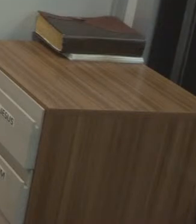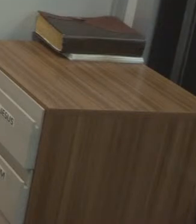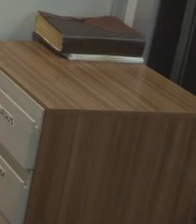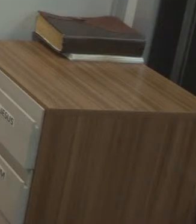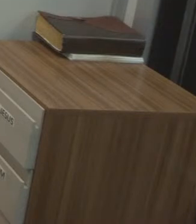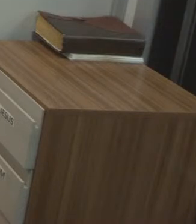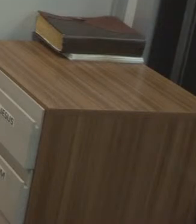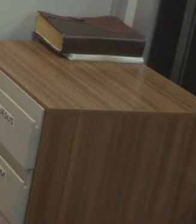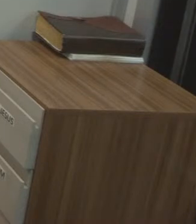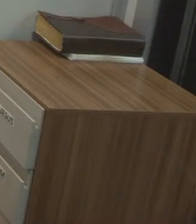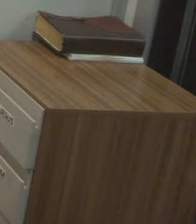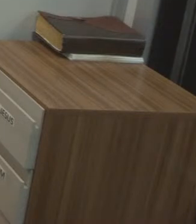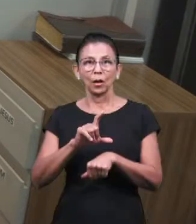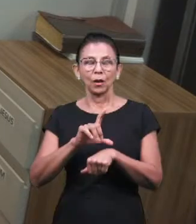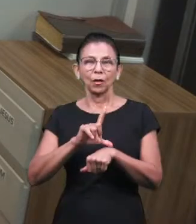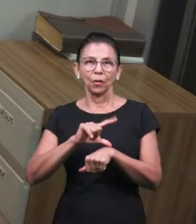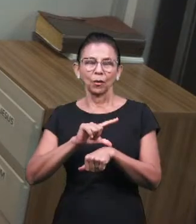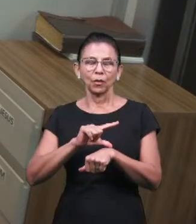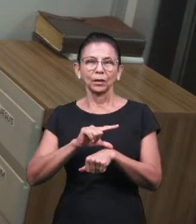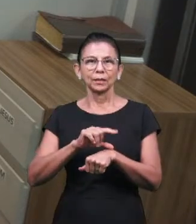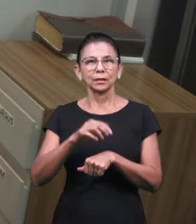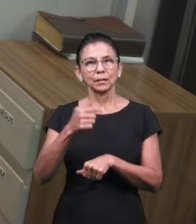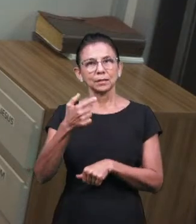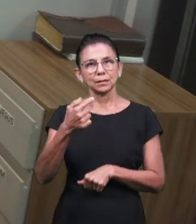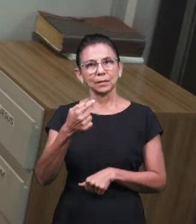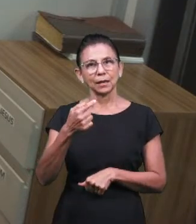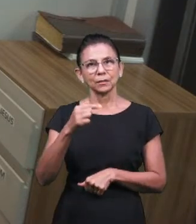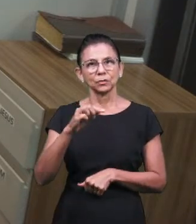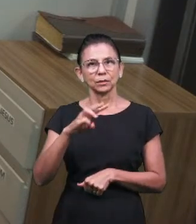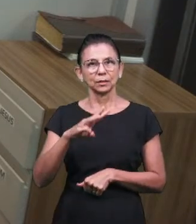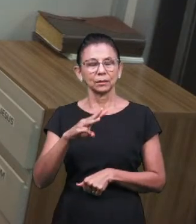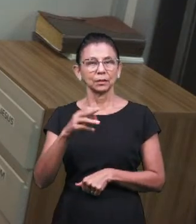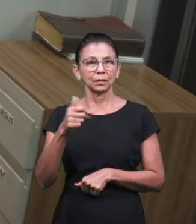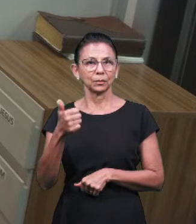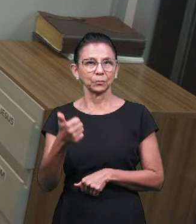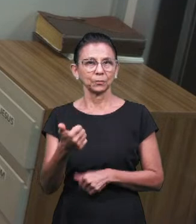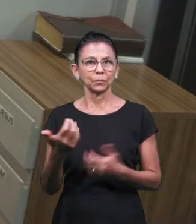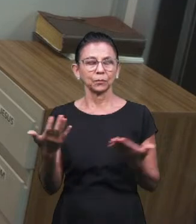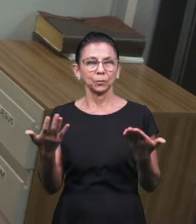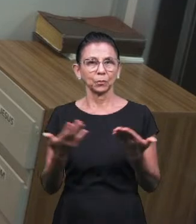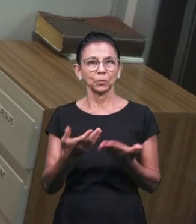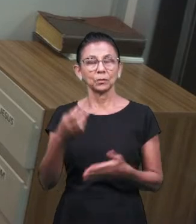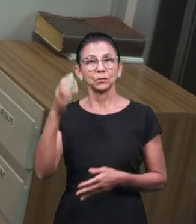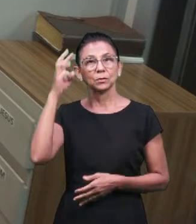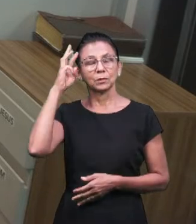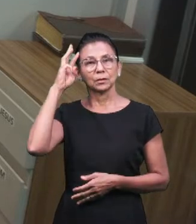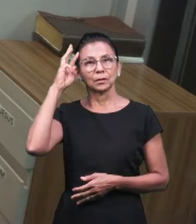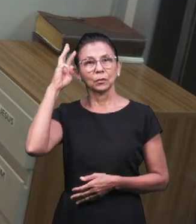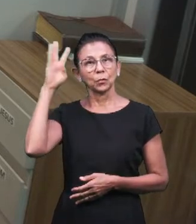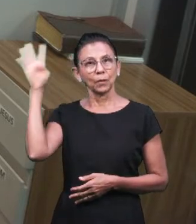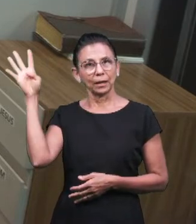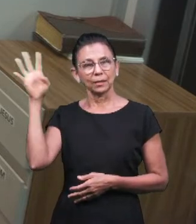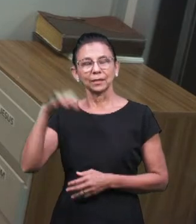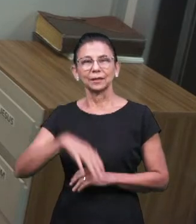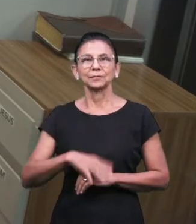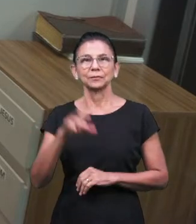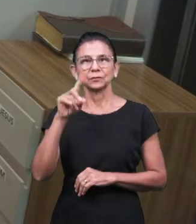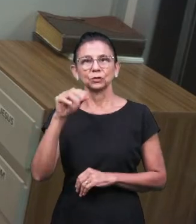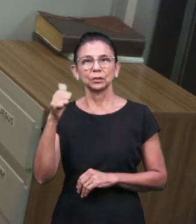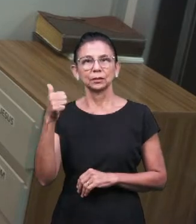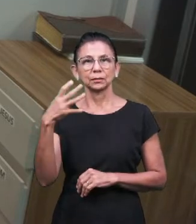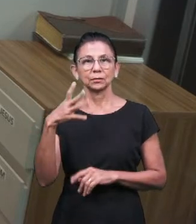19 horas mais 31 minutos desta noite de quarta-feira, hoje dia 14 de junho